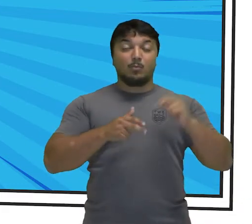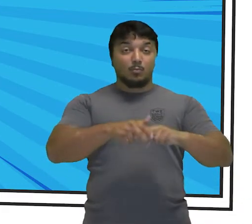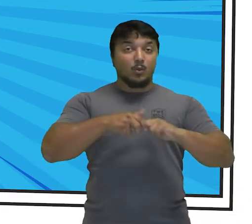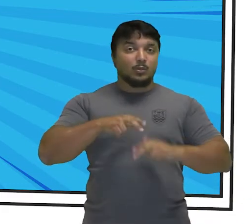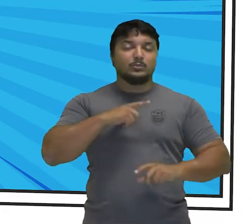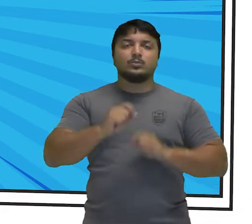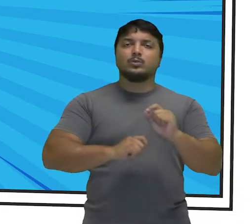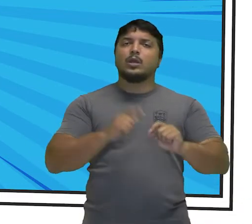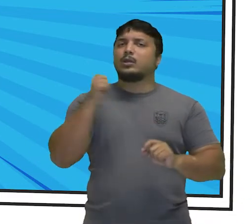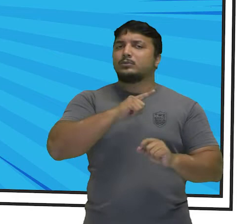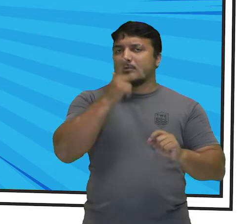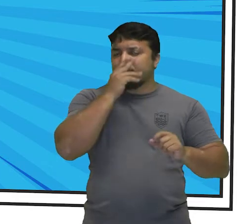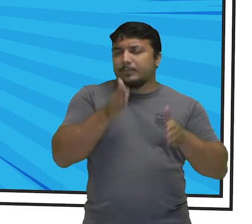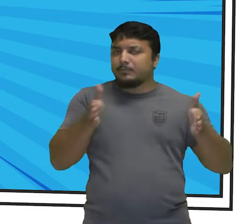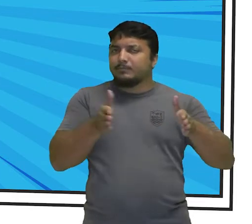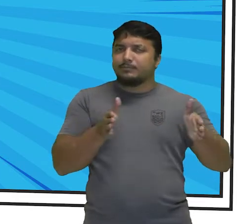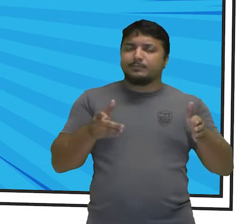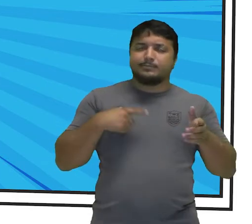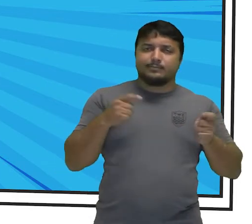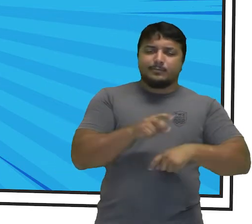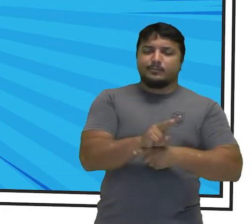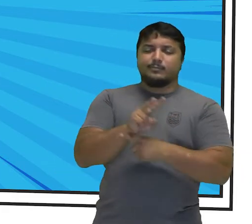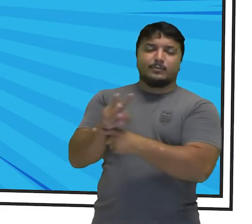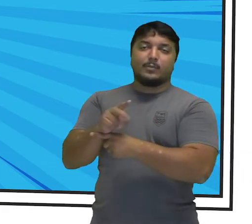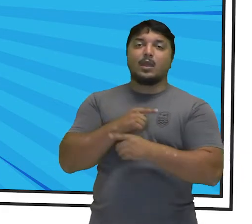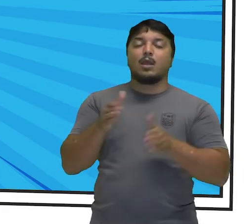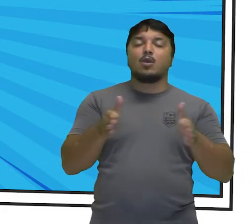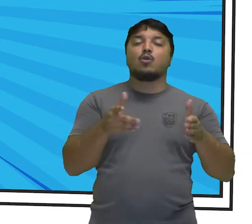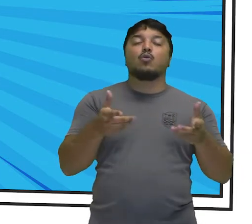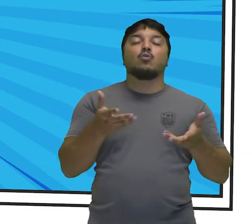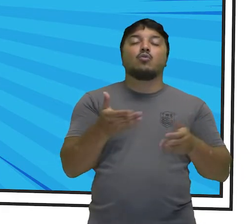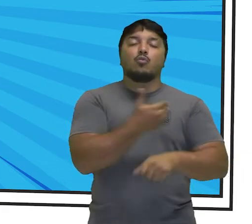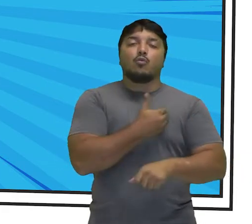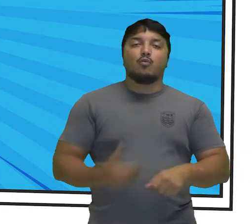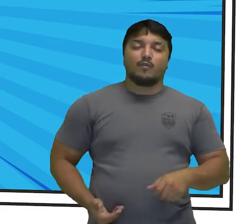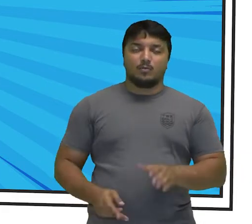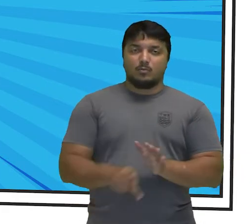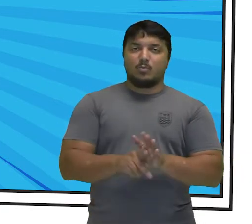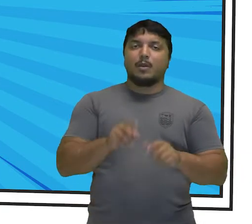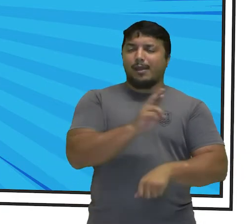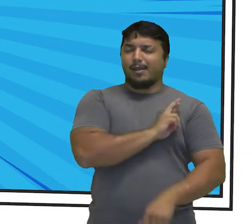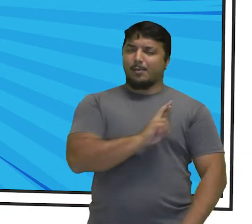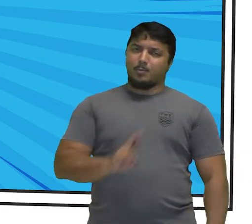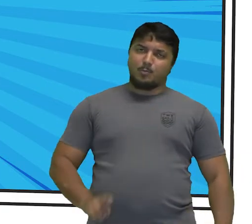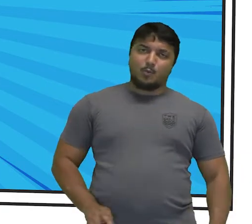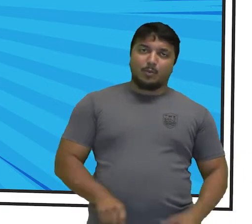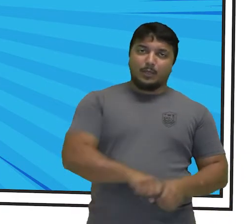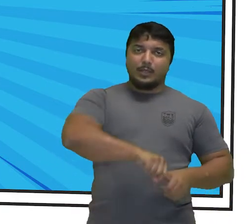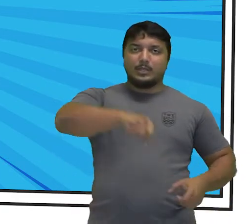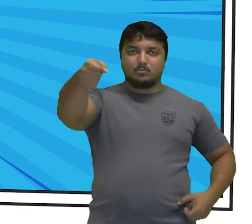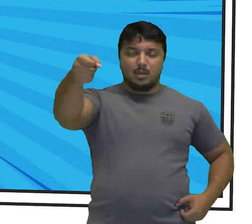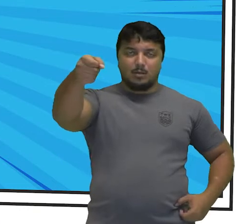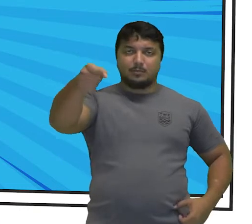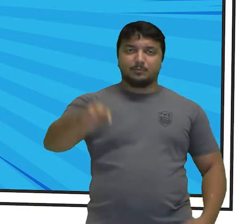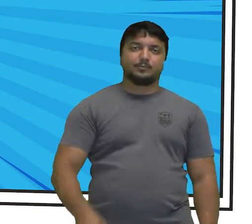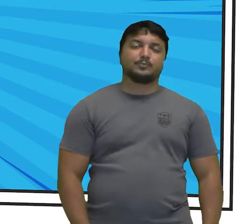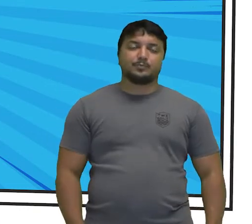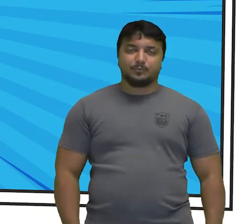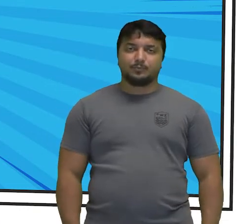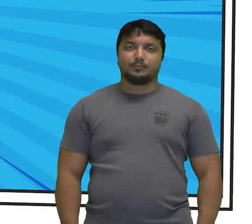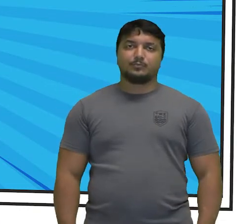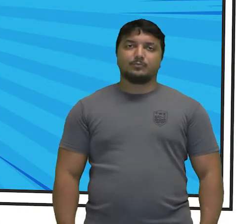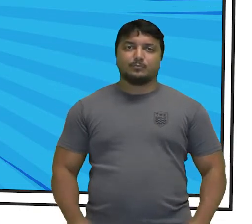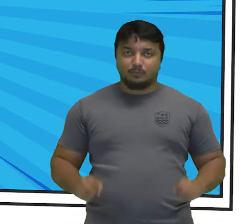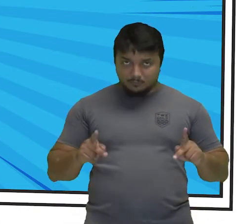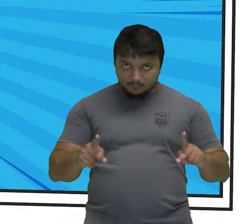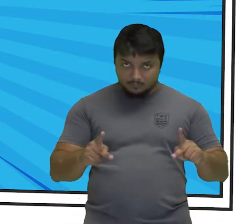das armas, no tempo que eles governaram, a gente chama esse governo dele de República da Espada.